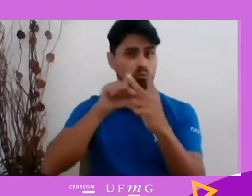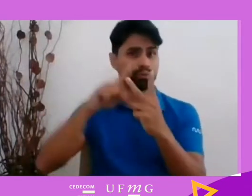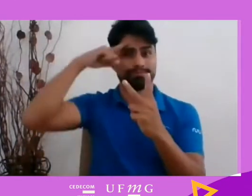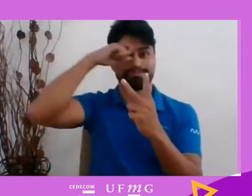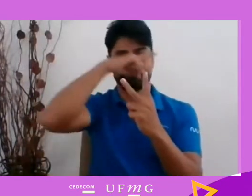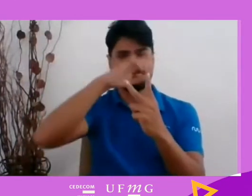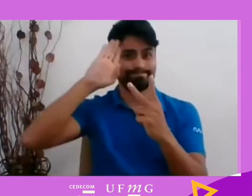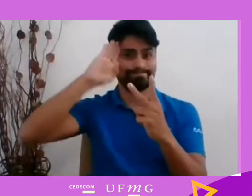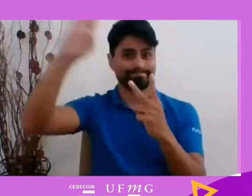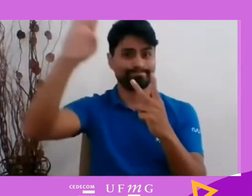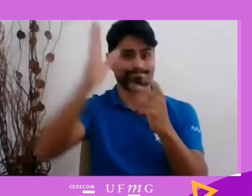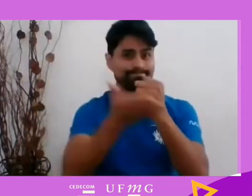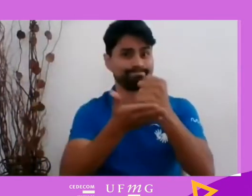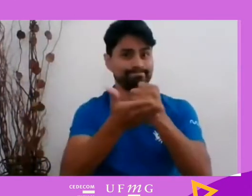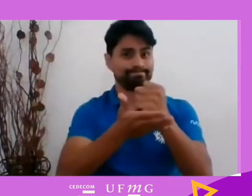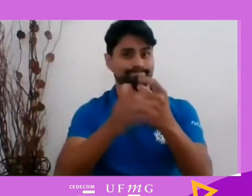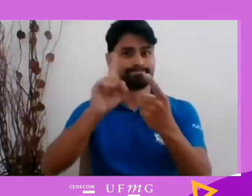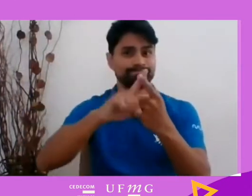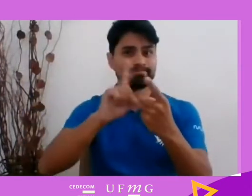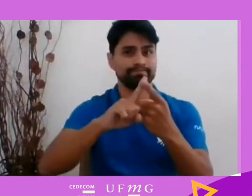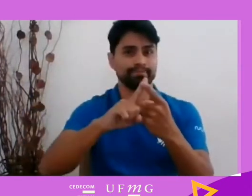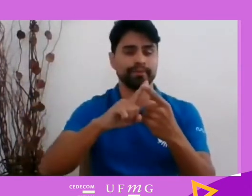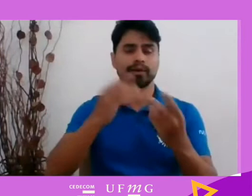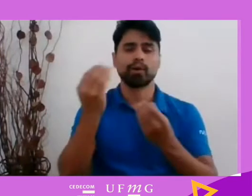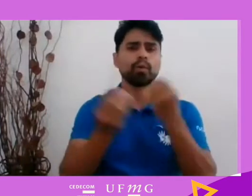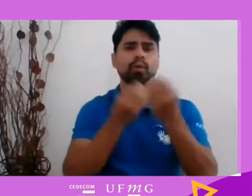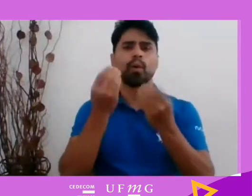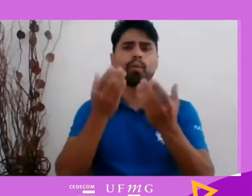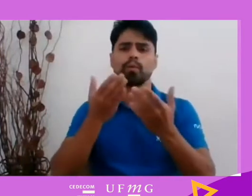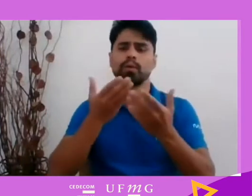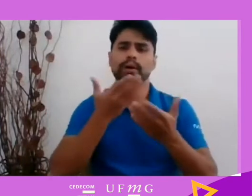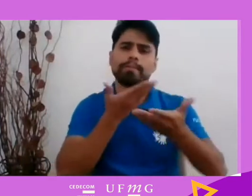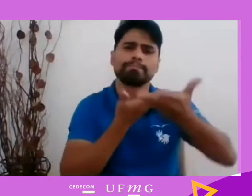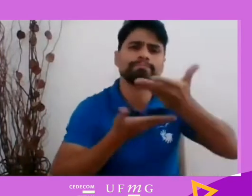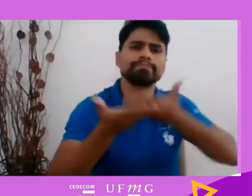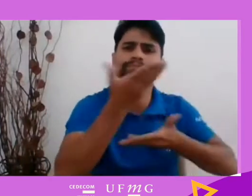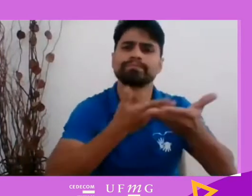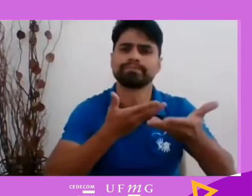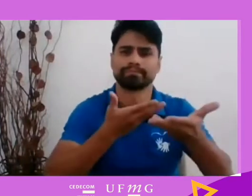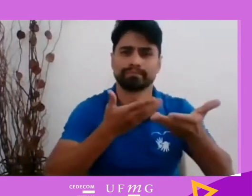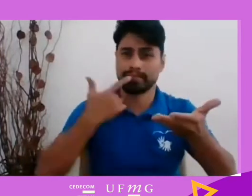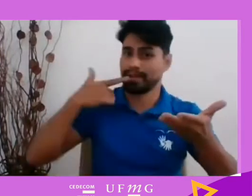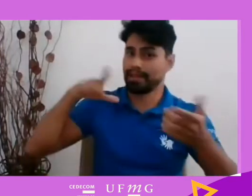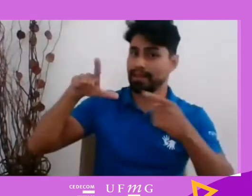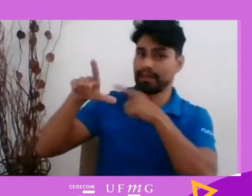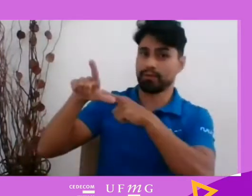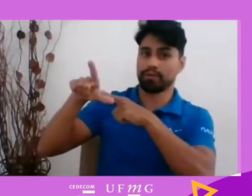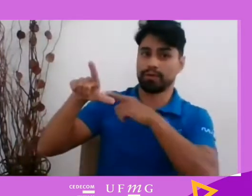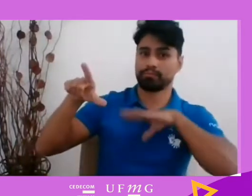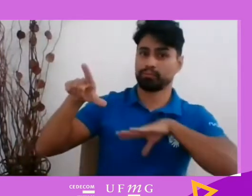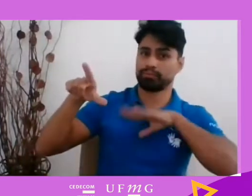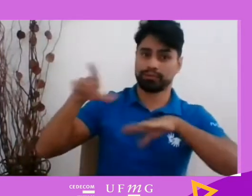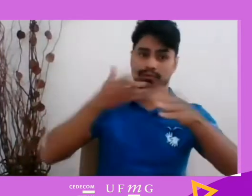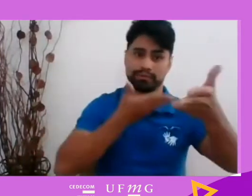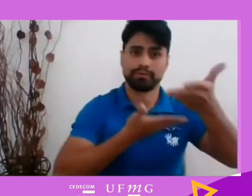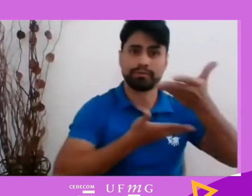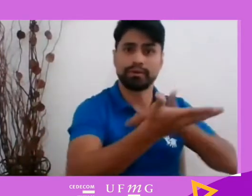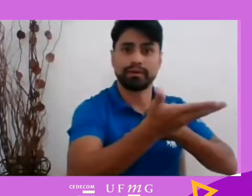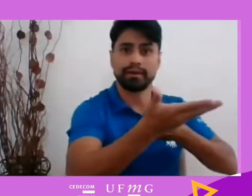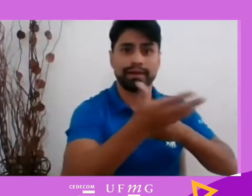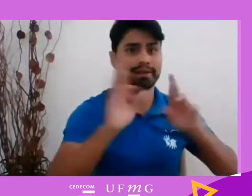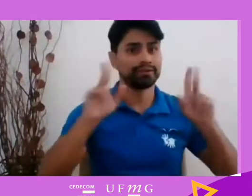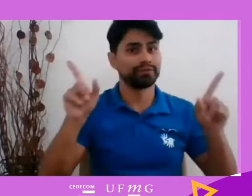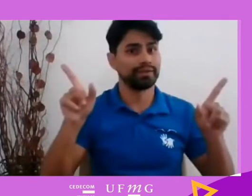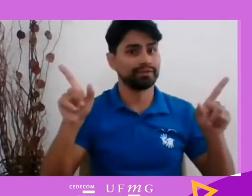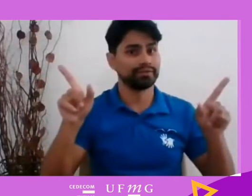duas dificuldades fundamentais. A primeira são as formas de mediação, porque a língua é uma forma de mediação, mas a língua portuguesa ela